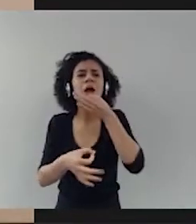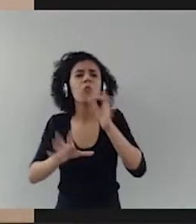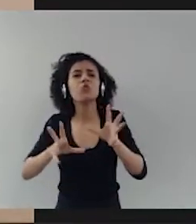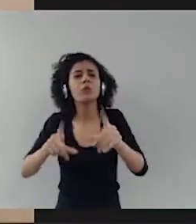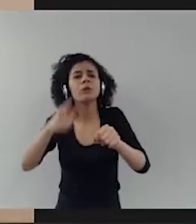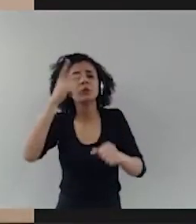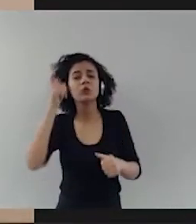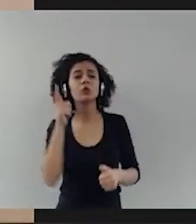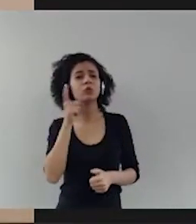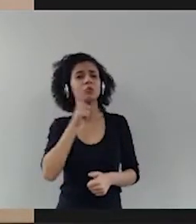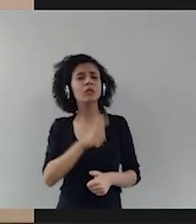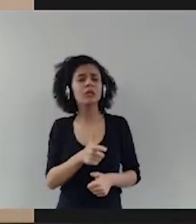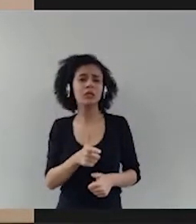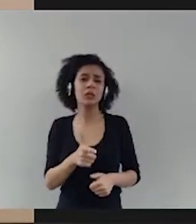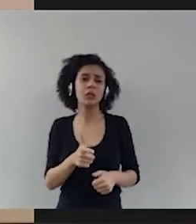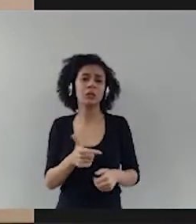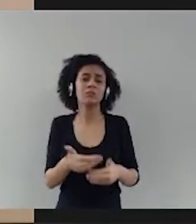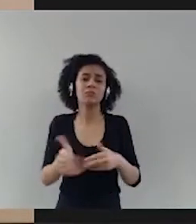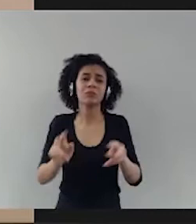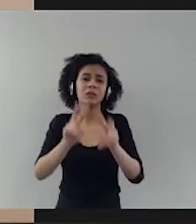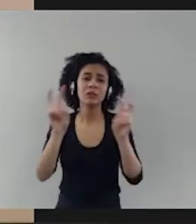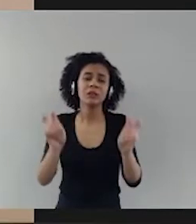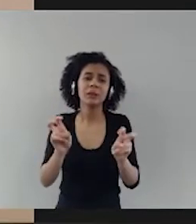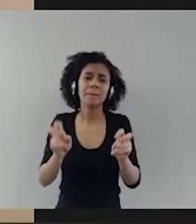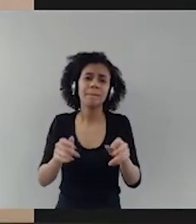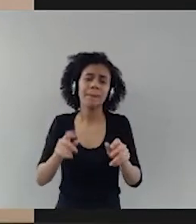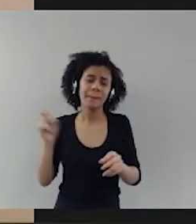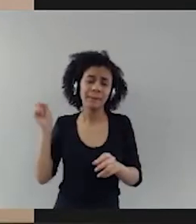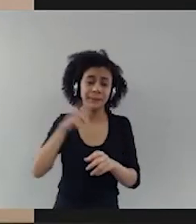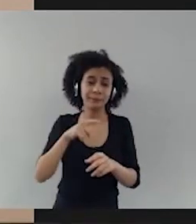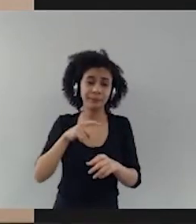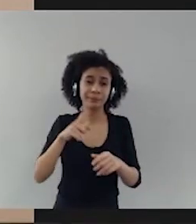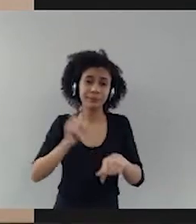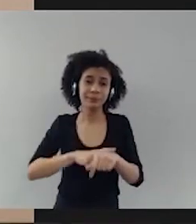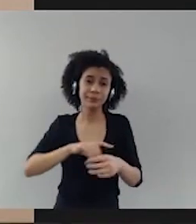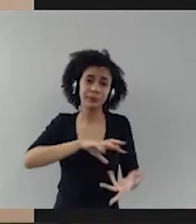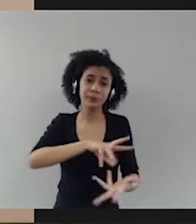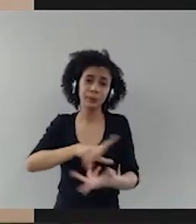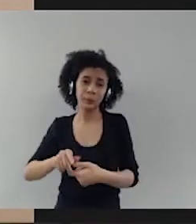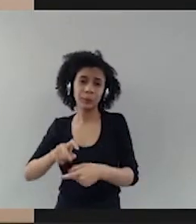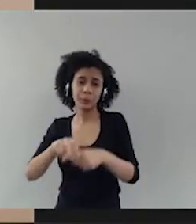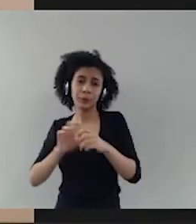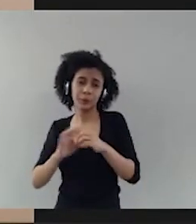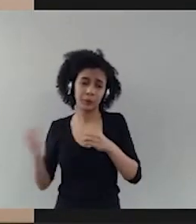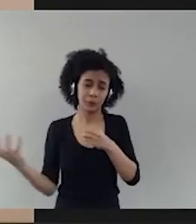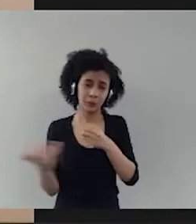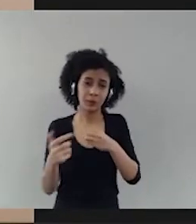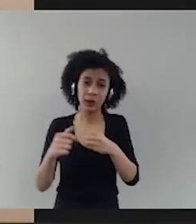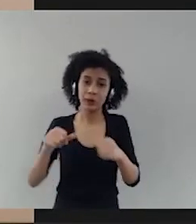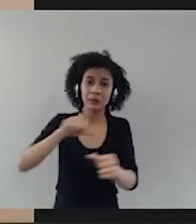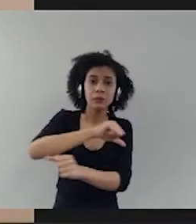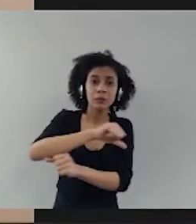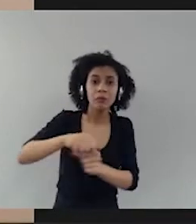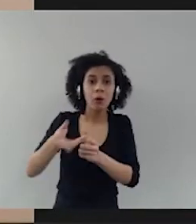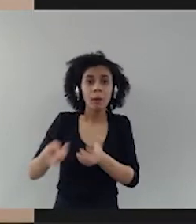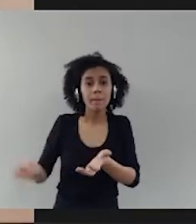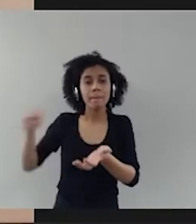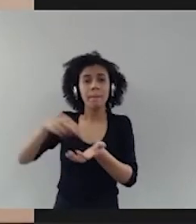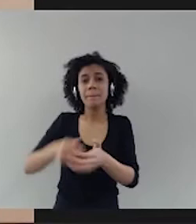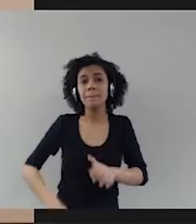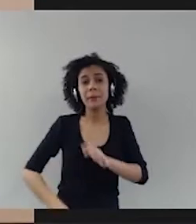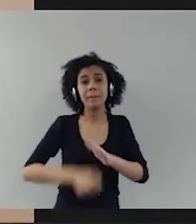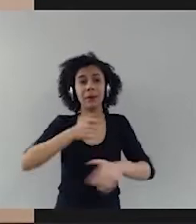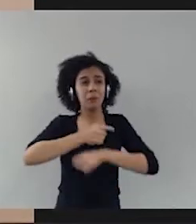temáticas frente a esse grande desafio mundial, que é o Covid-19, e que se transformou nessa primeira grande pandemia,